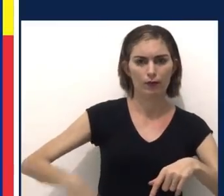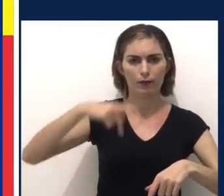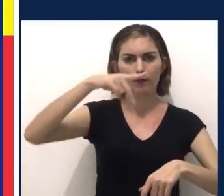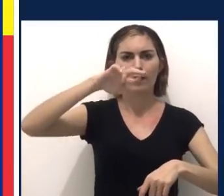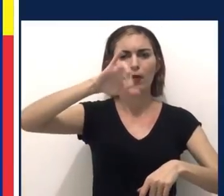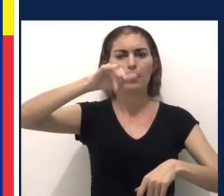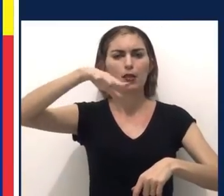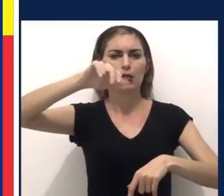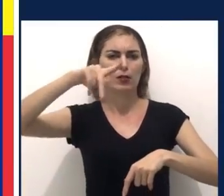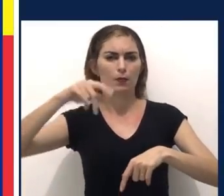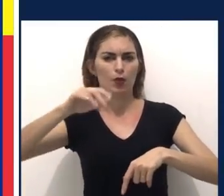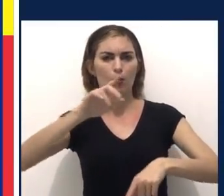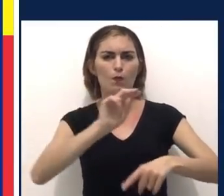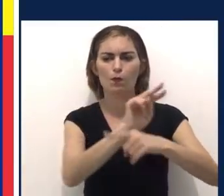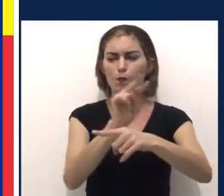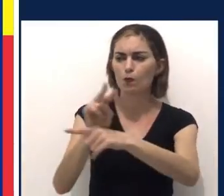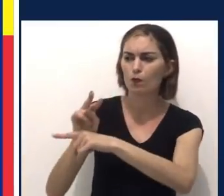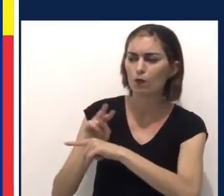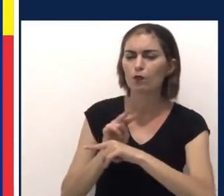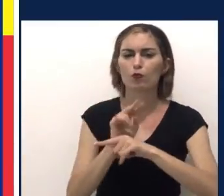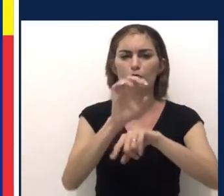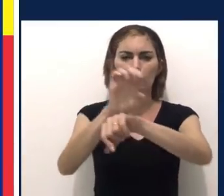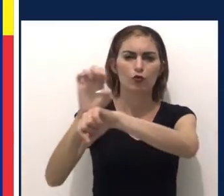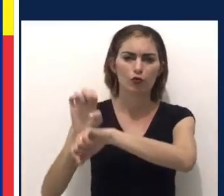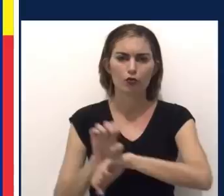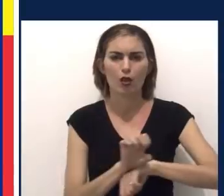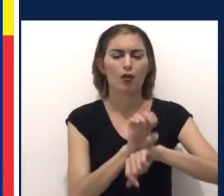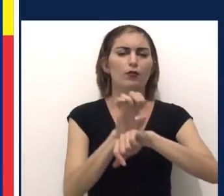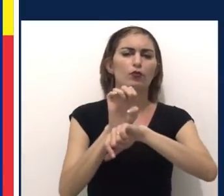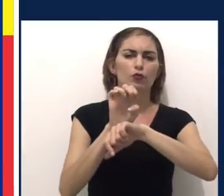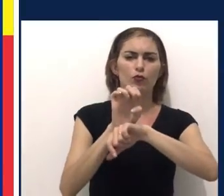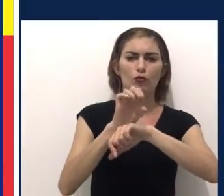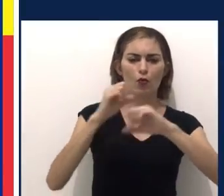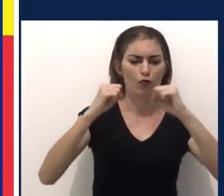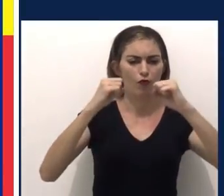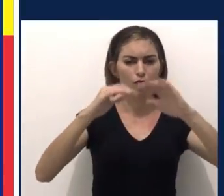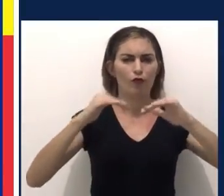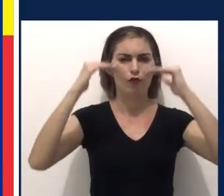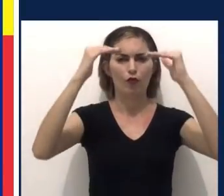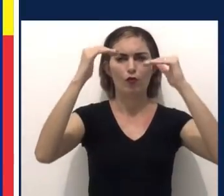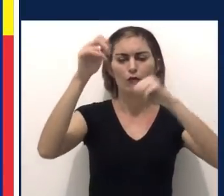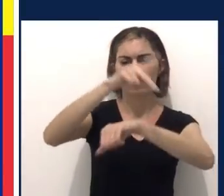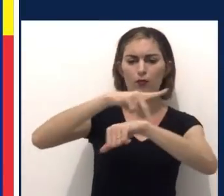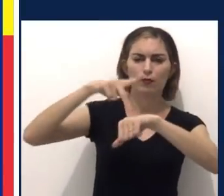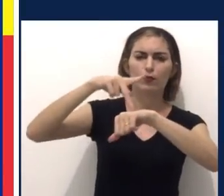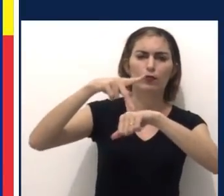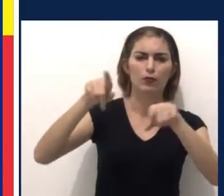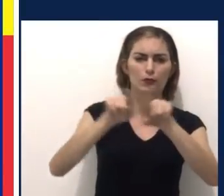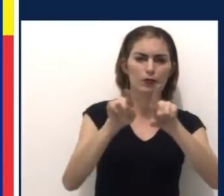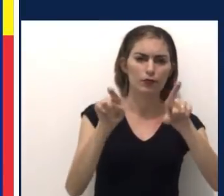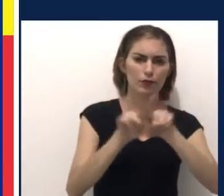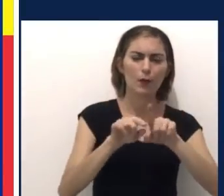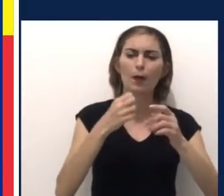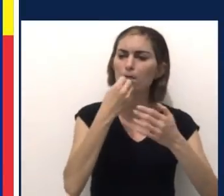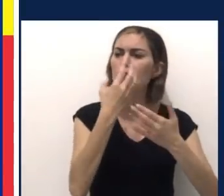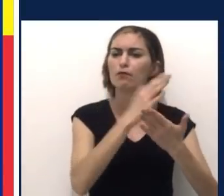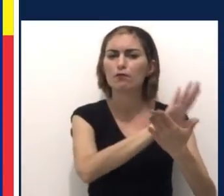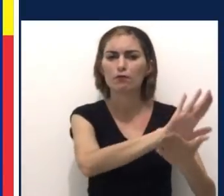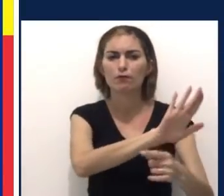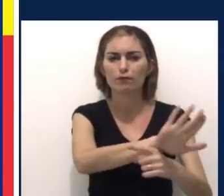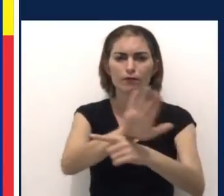do governo, o príncipe, para a aplicação da razão do Estado fortalecimento da nação